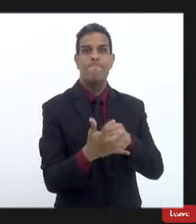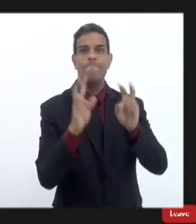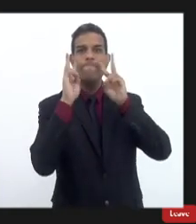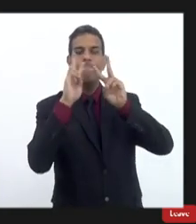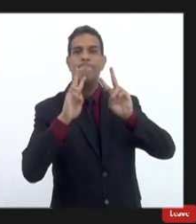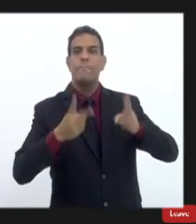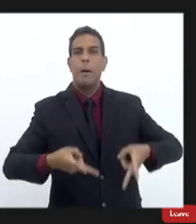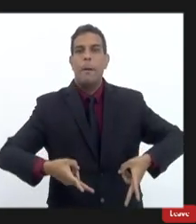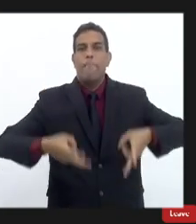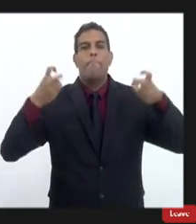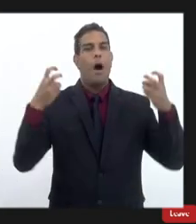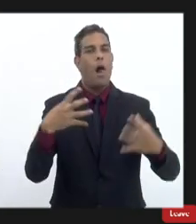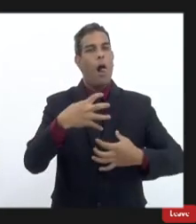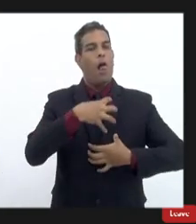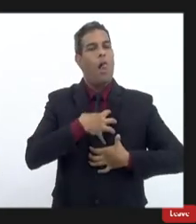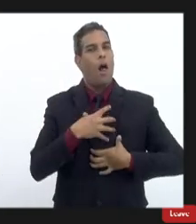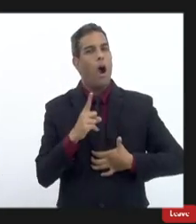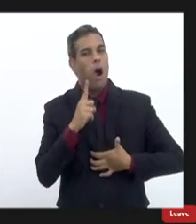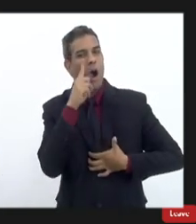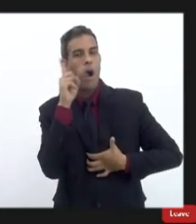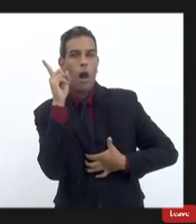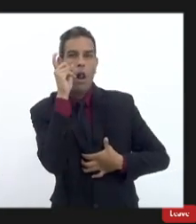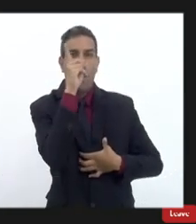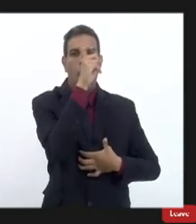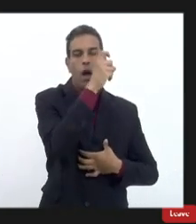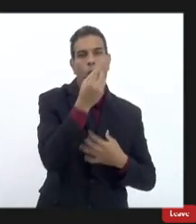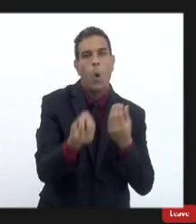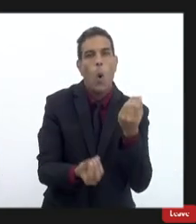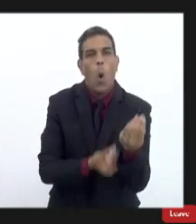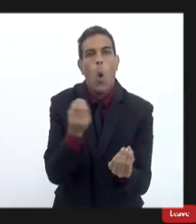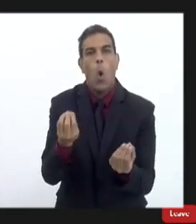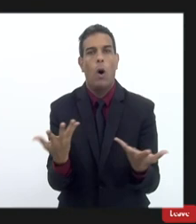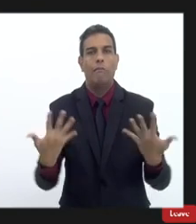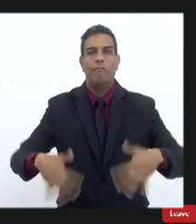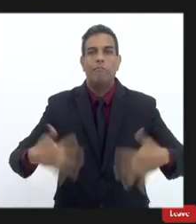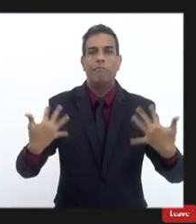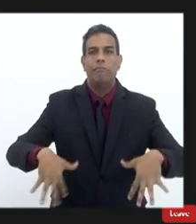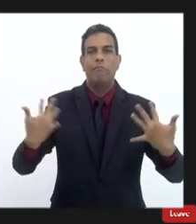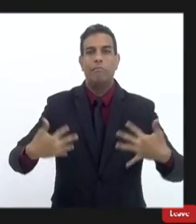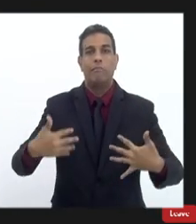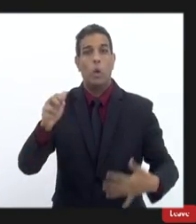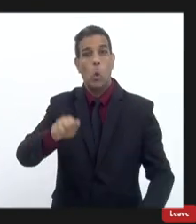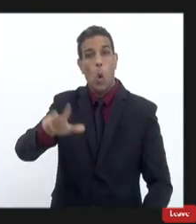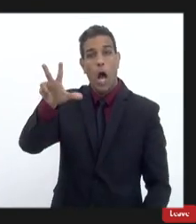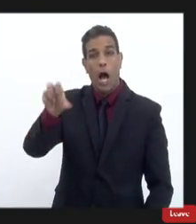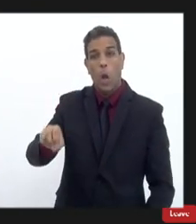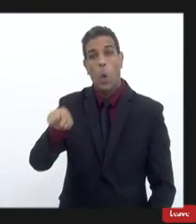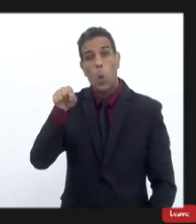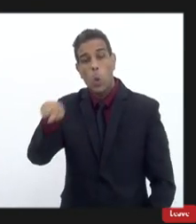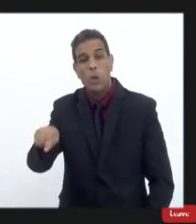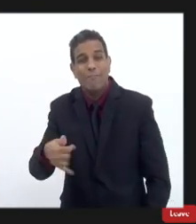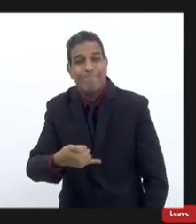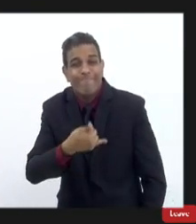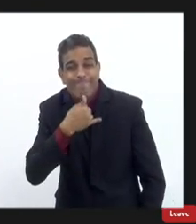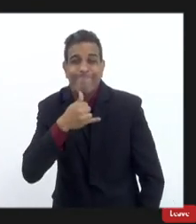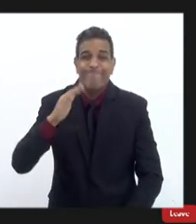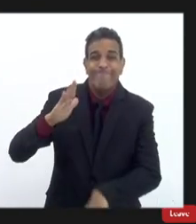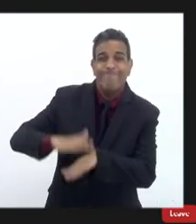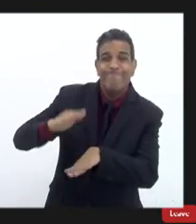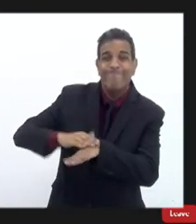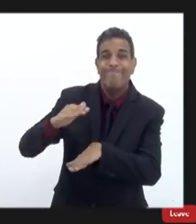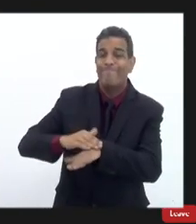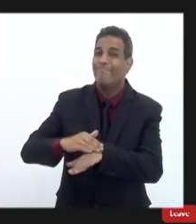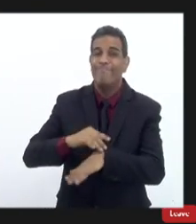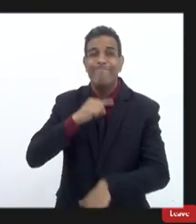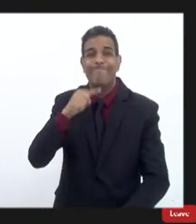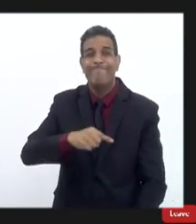muito diferente, né? Colocou um cenário muito preocupante. É, os jovens, infelizmente, a maioria